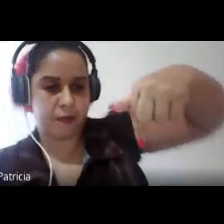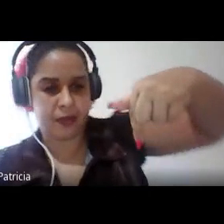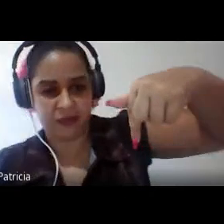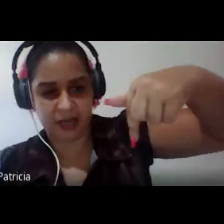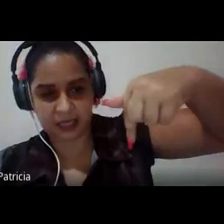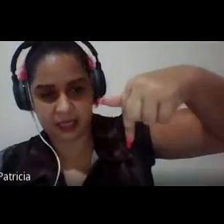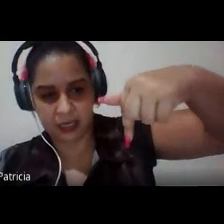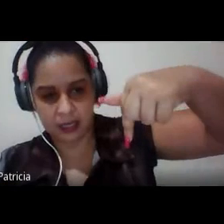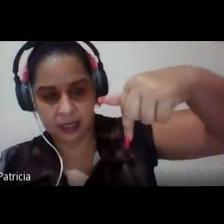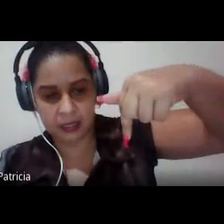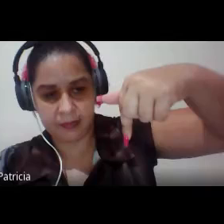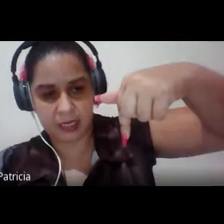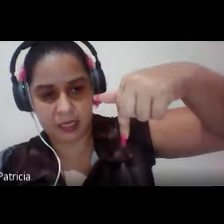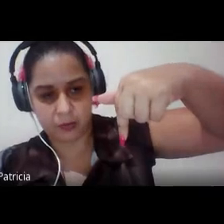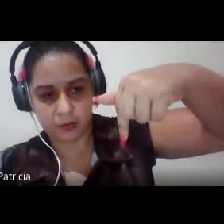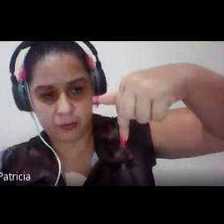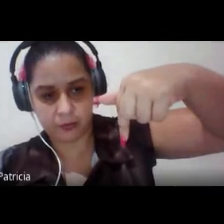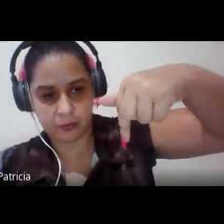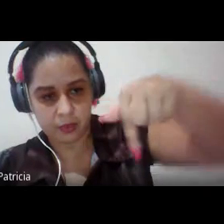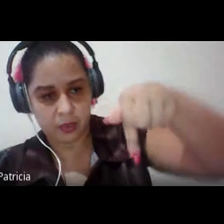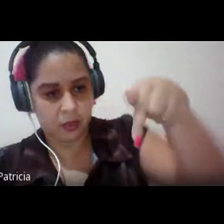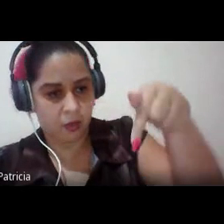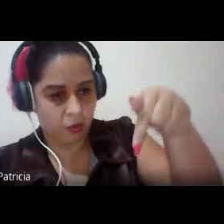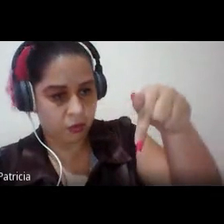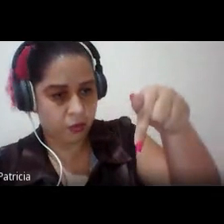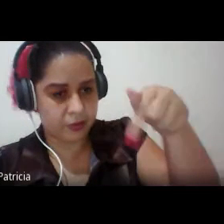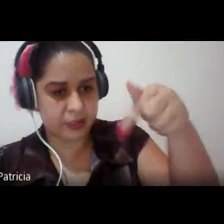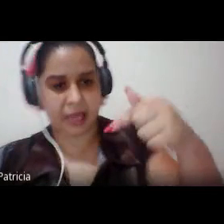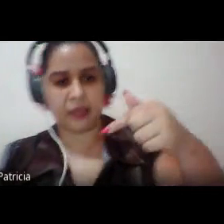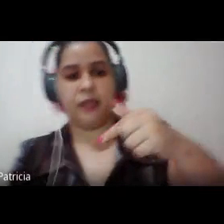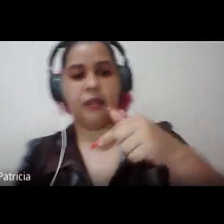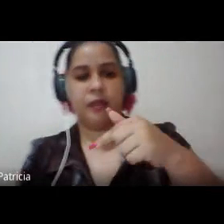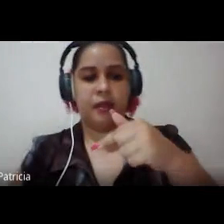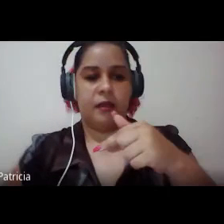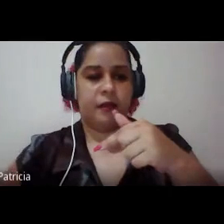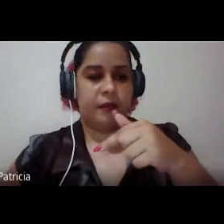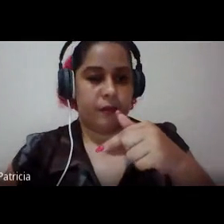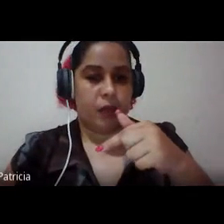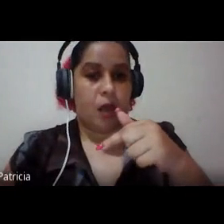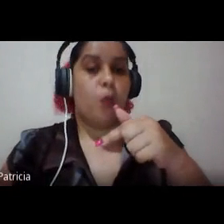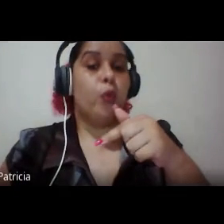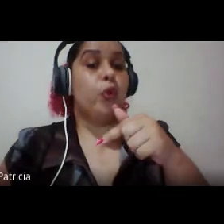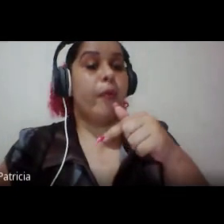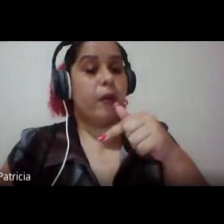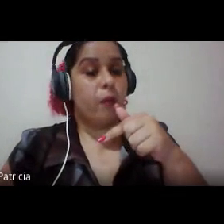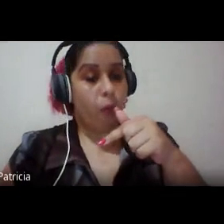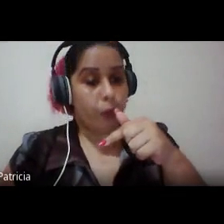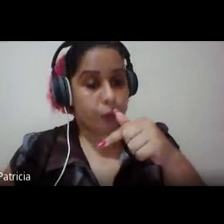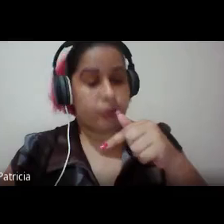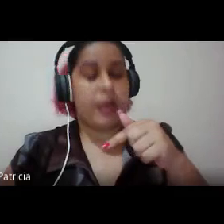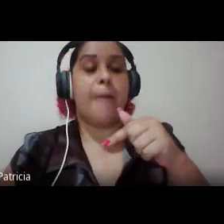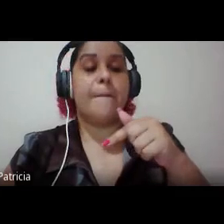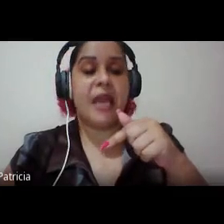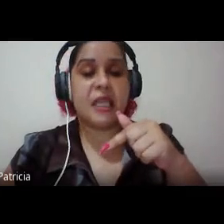Para ele ficar assim, de biquinho. Então, ó, número 7. O número